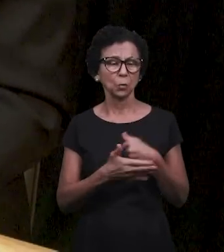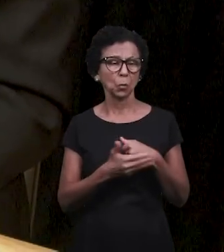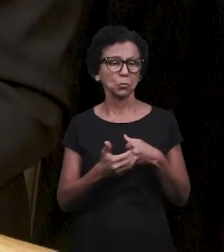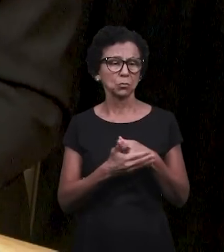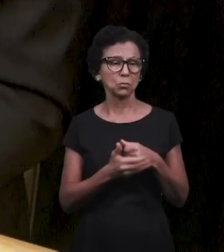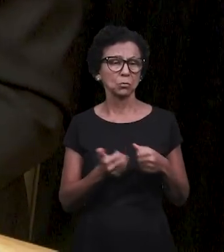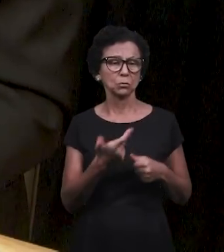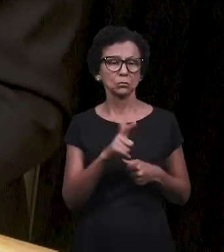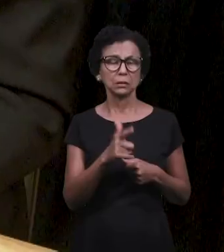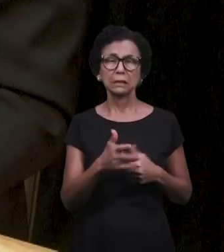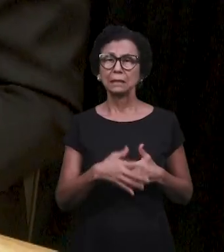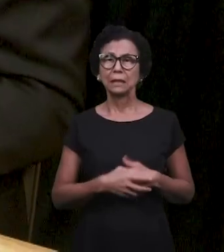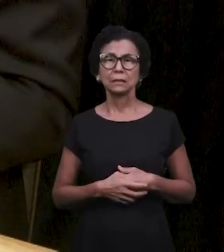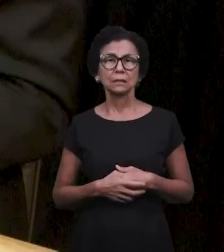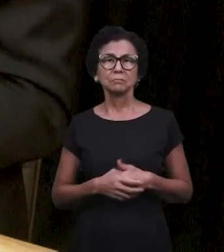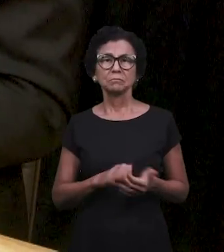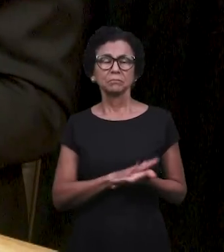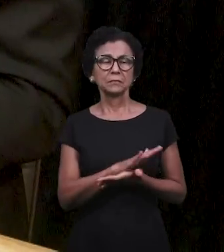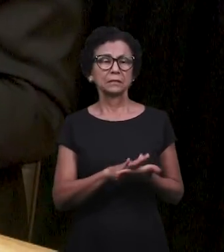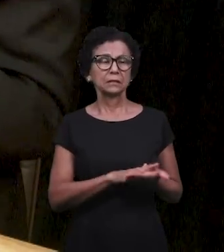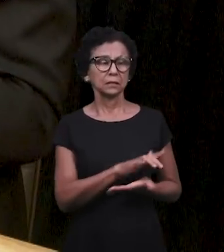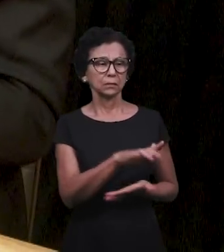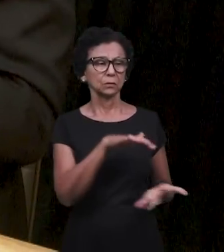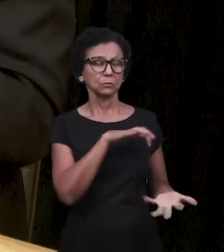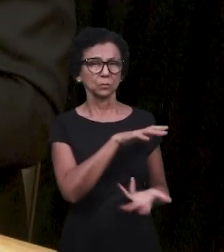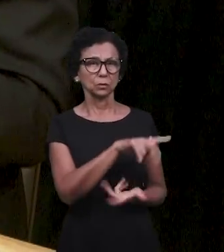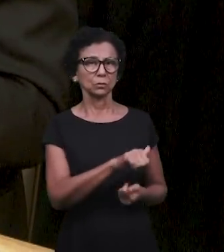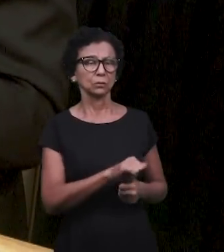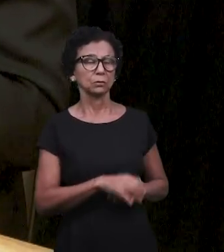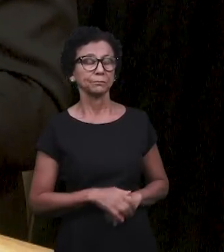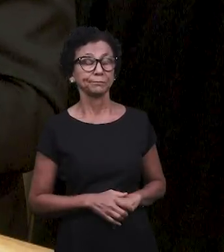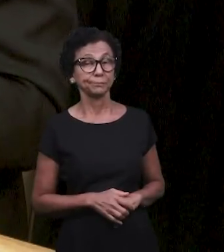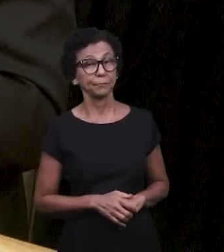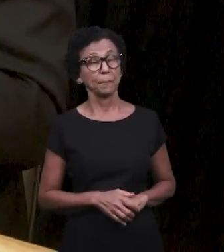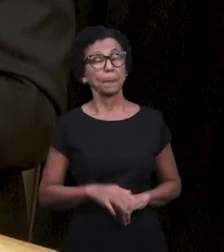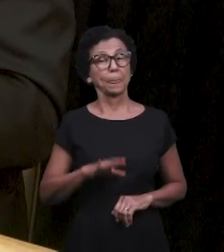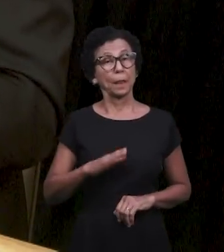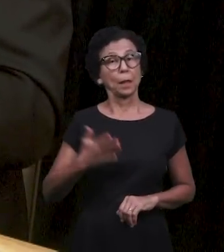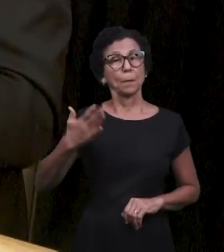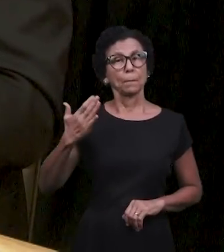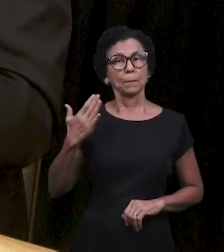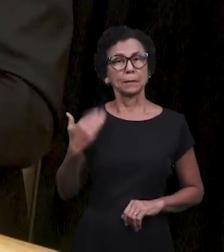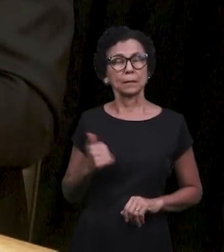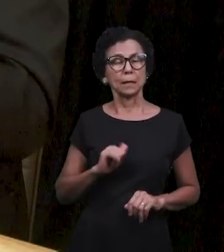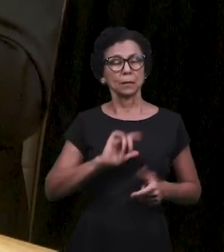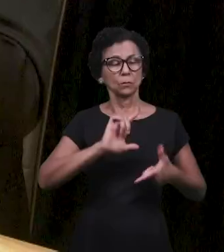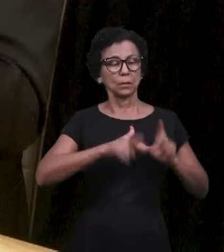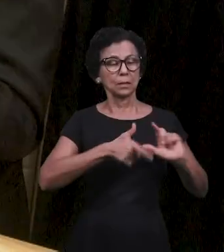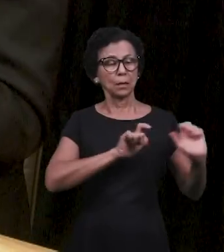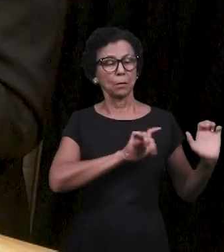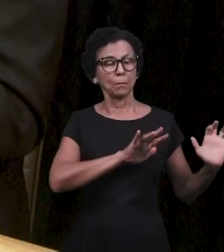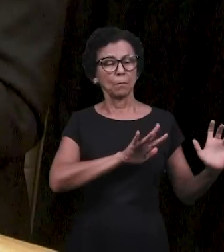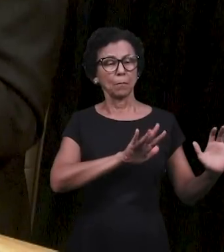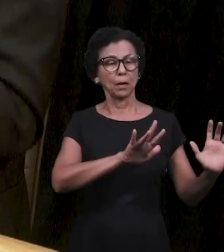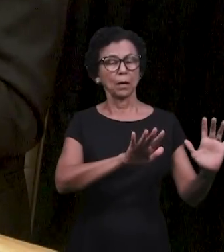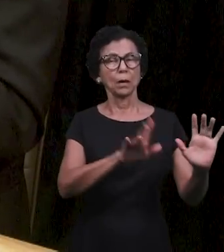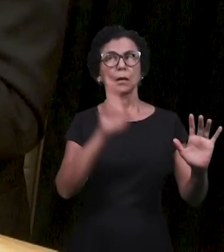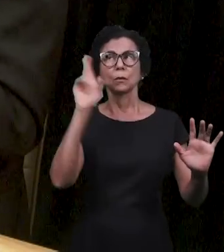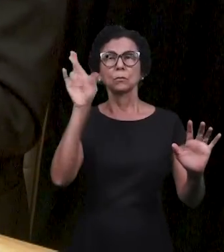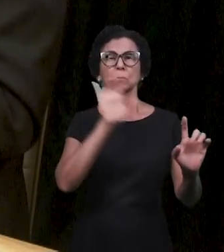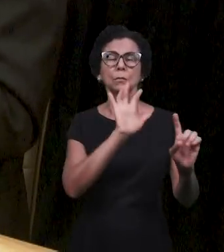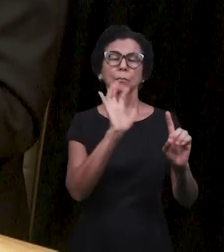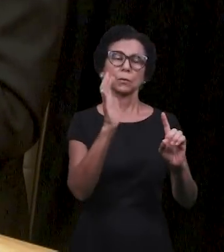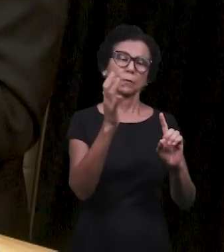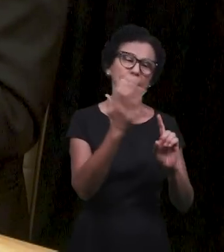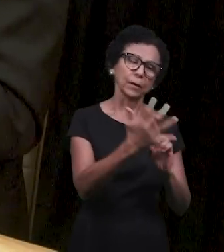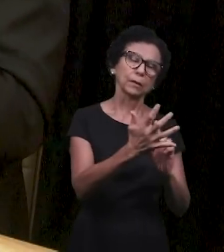do aquecer o frio, não tem nada. Tudo que Israel precisou naquela caminhada veio de Deus. Graças